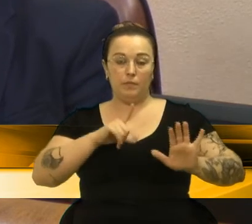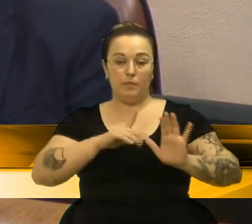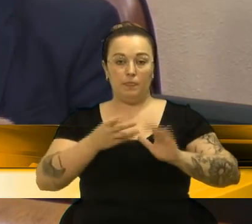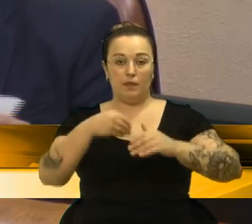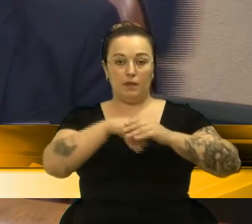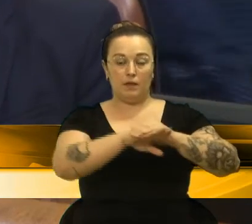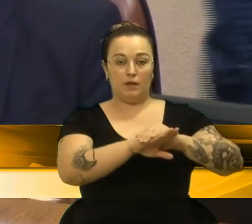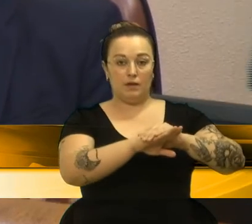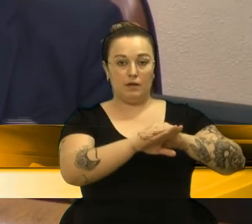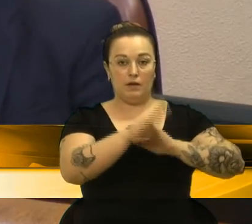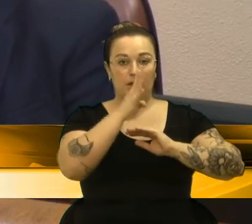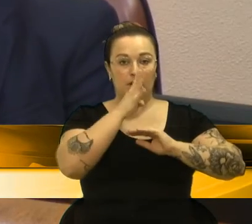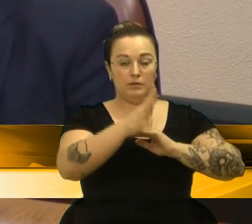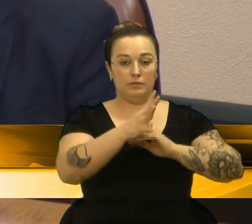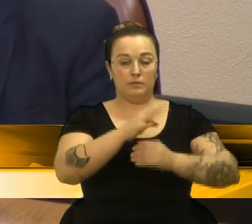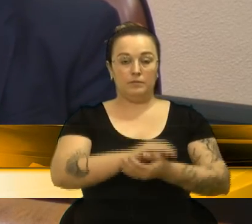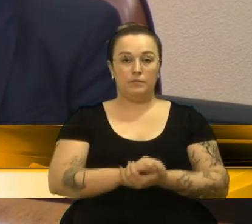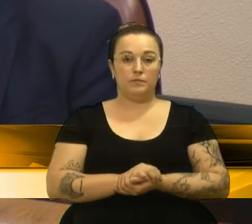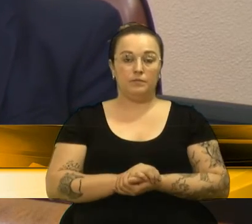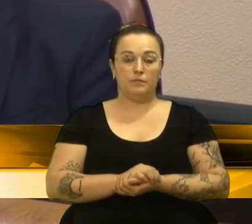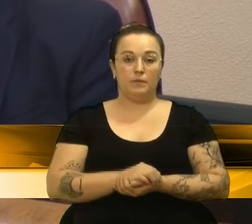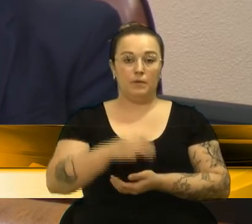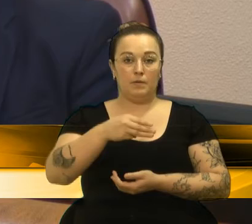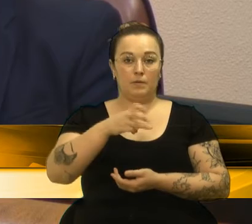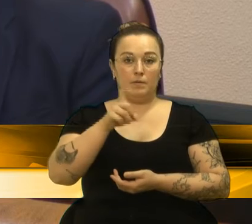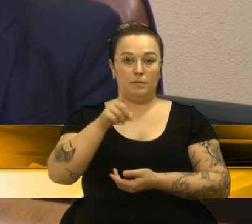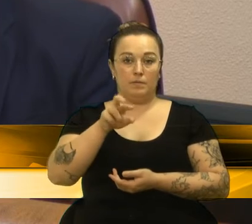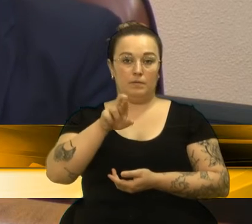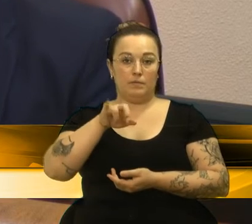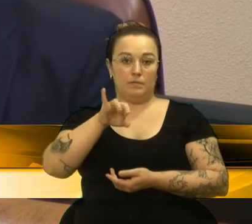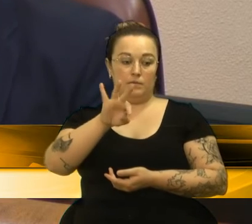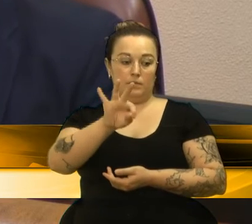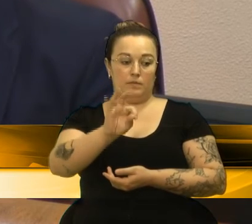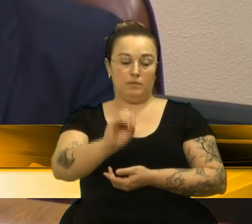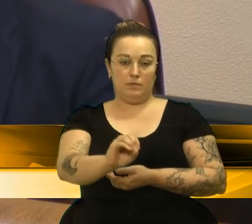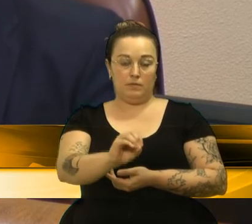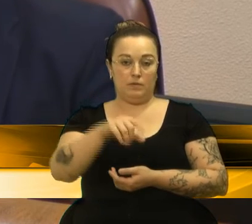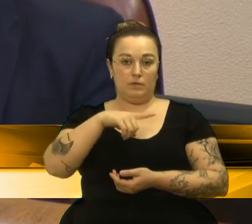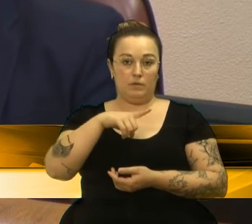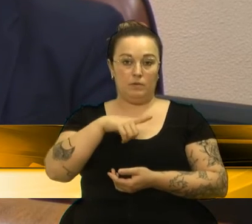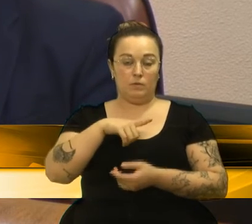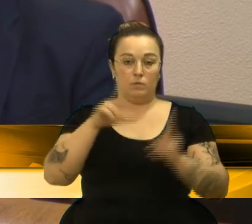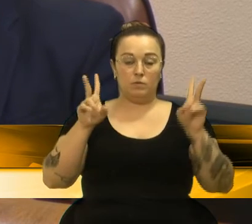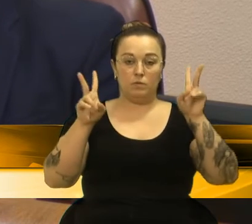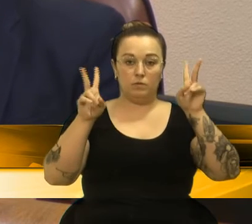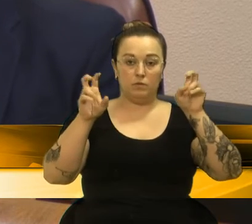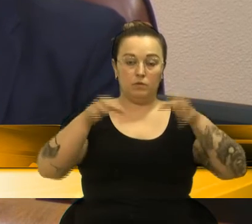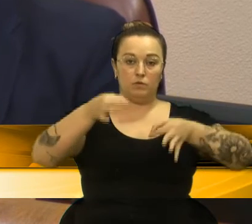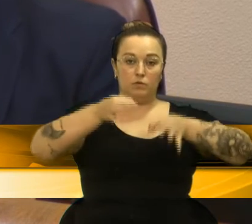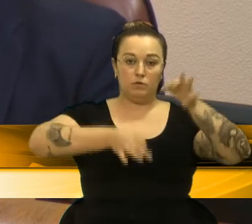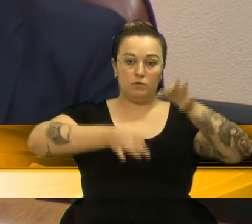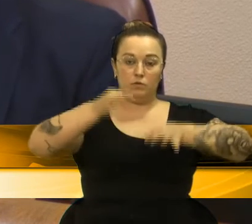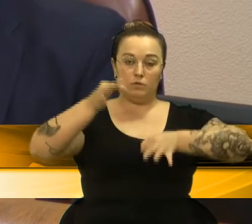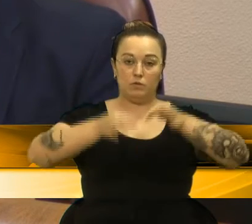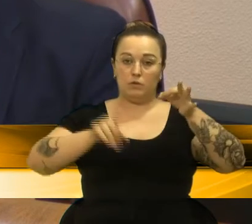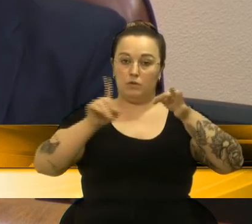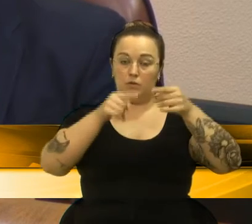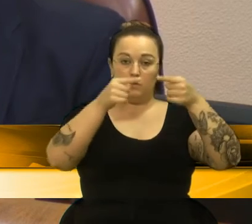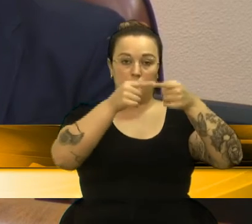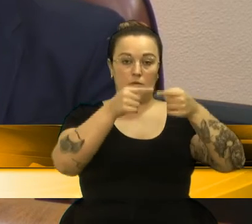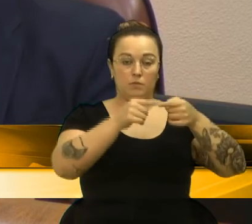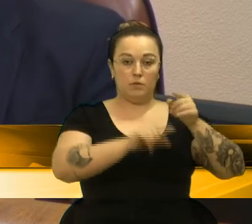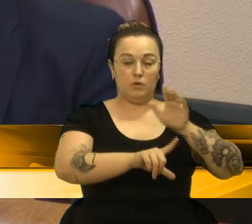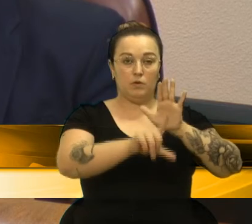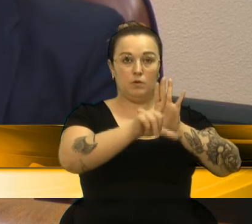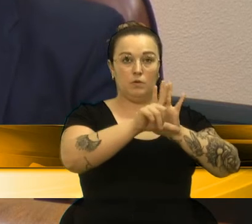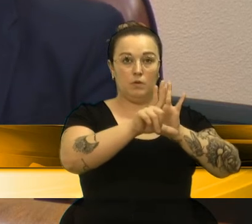presente denúncia. No mérito, a respeito do processo de julgamento das infrações político-administrativas, ensina o mestre Eli